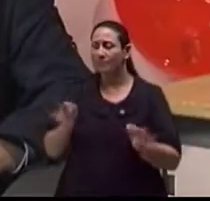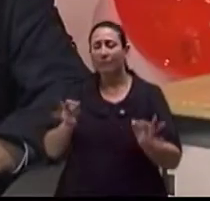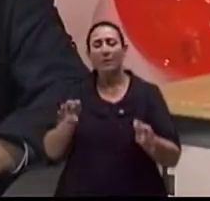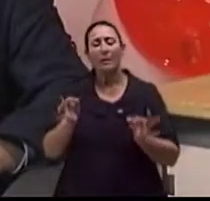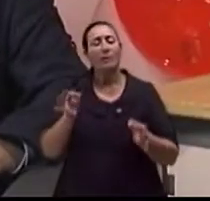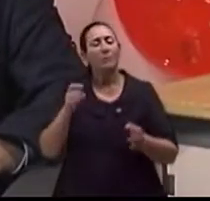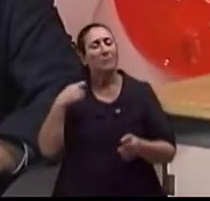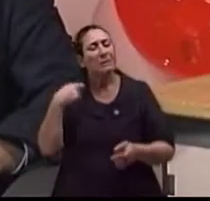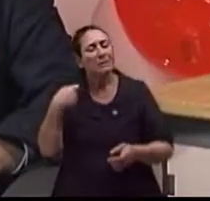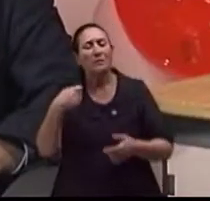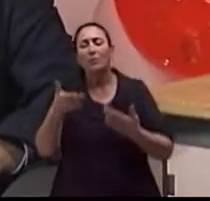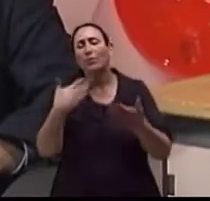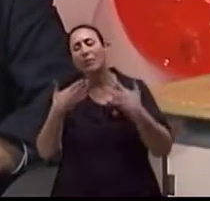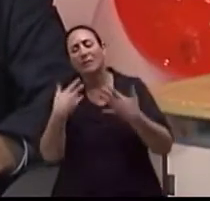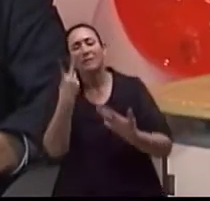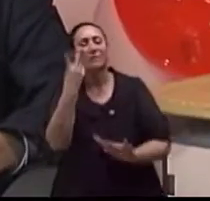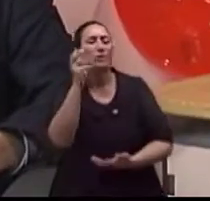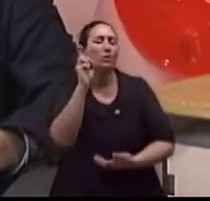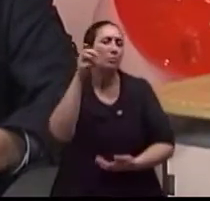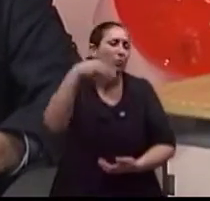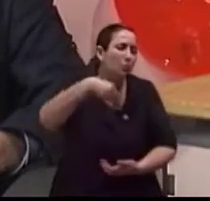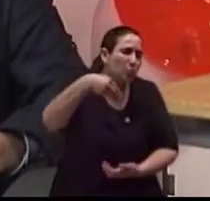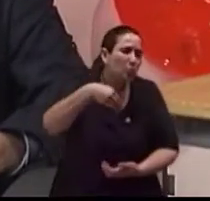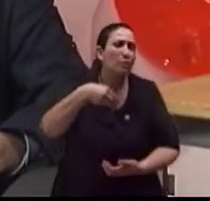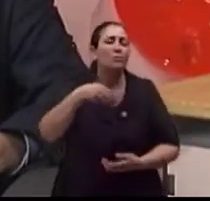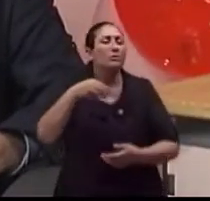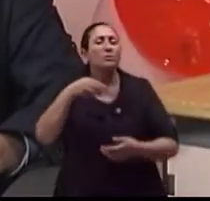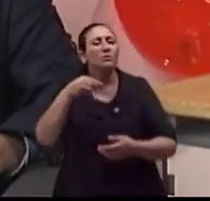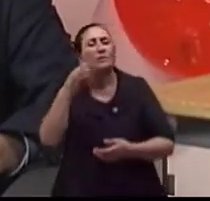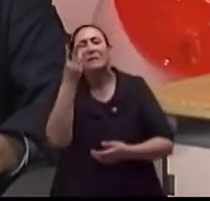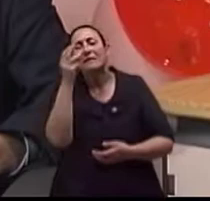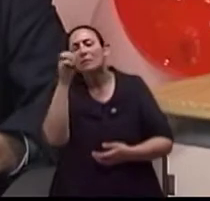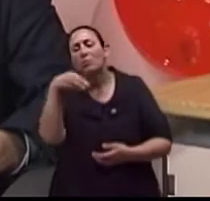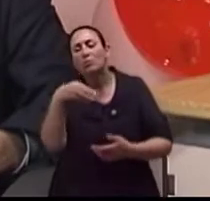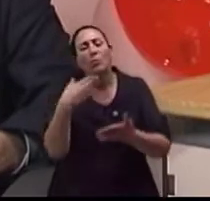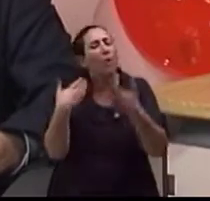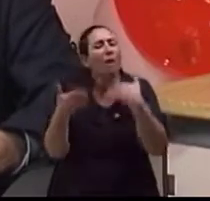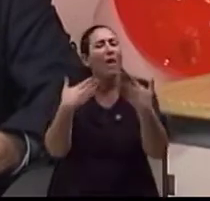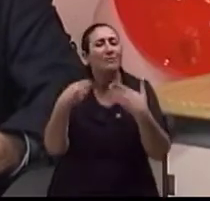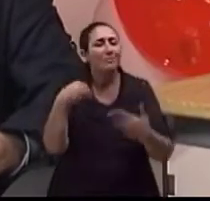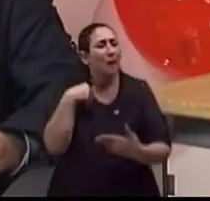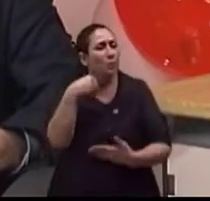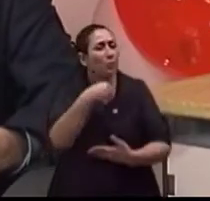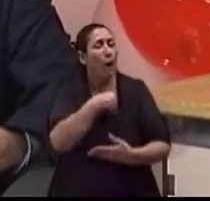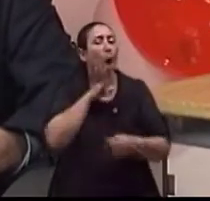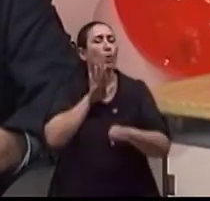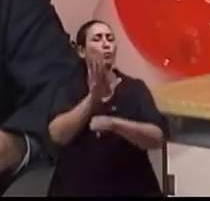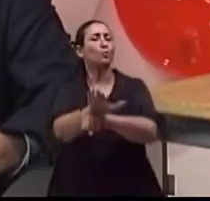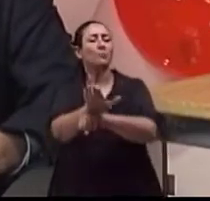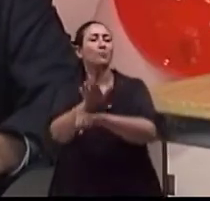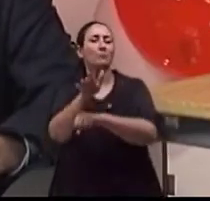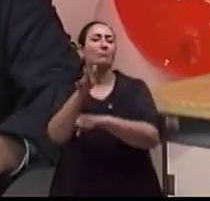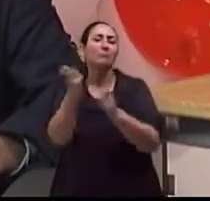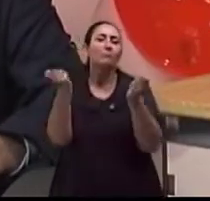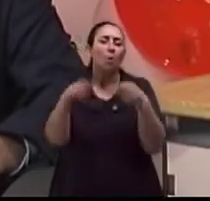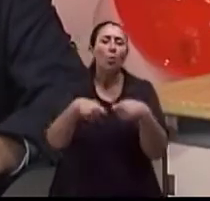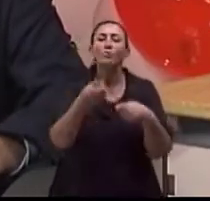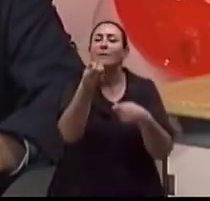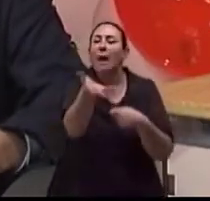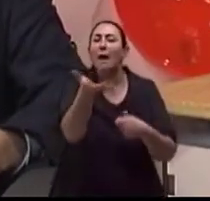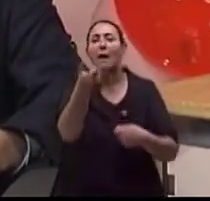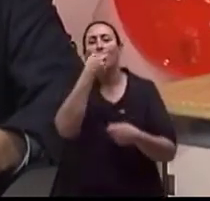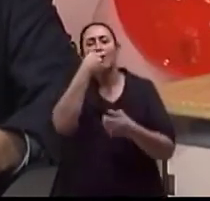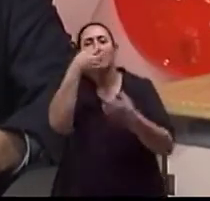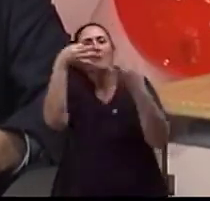conversa de 20 minutos meia hora para a gente poder começar o assunto tu faz o diagnóstico e pode ajudar a